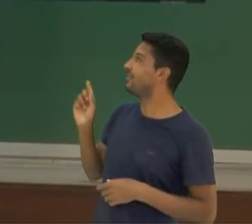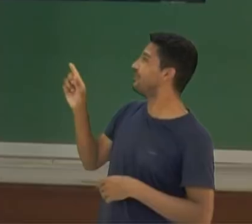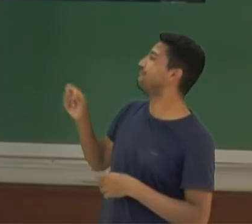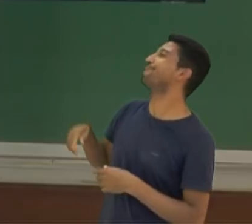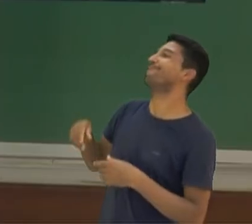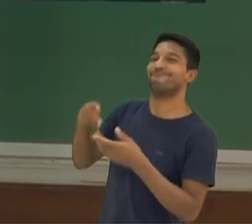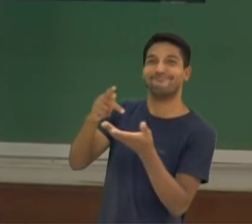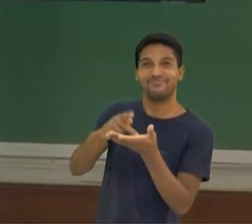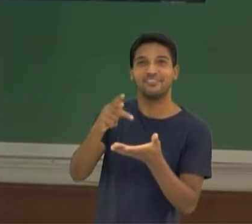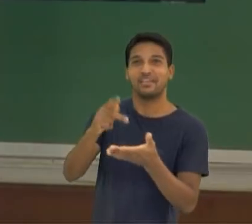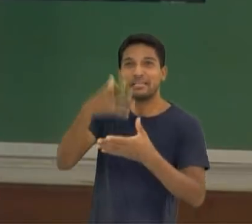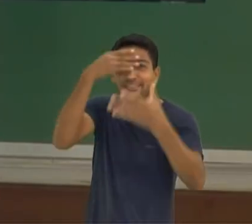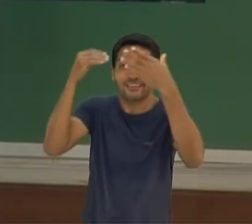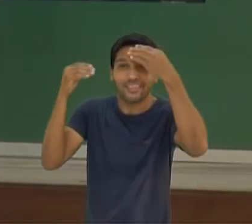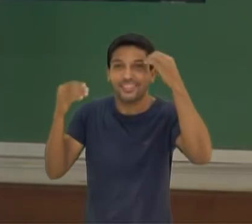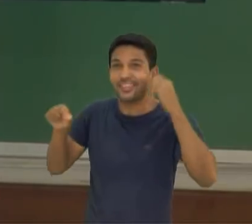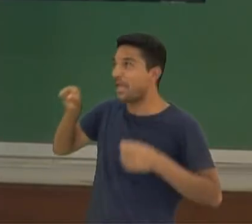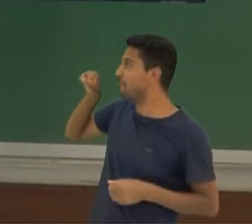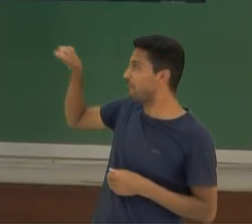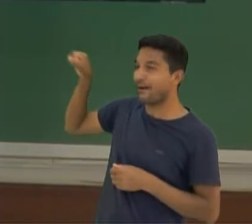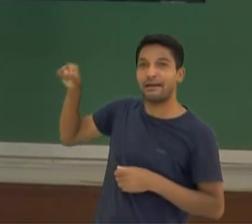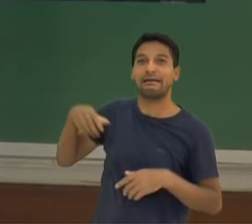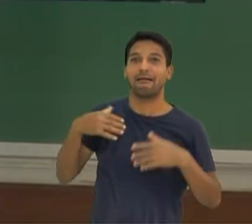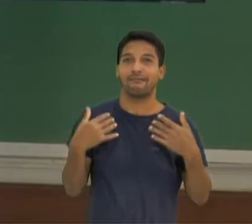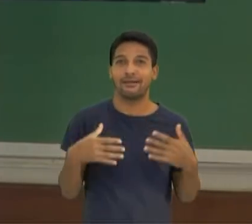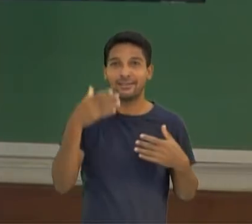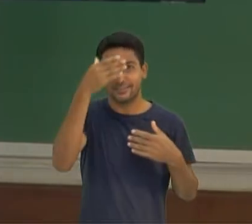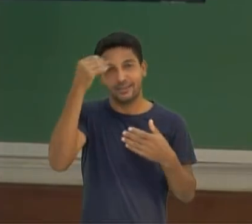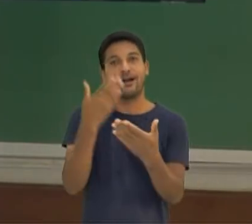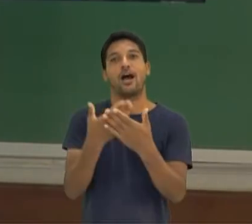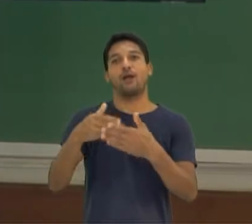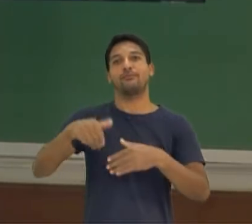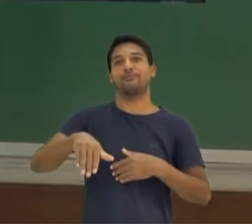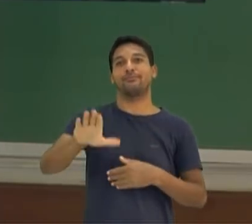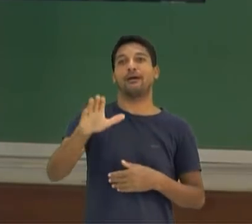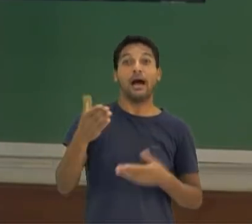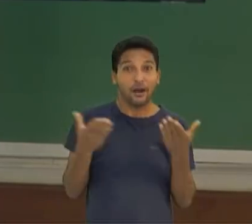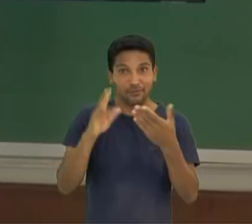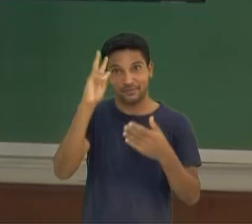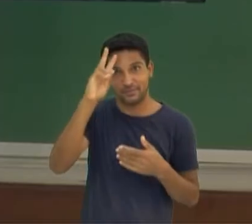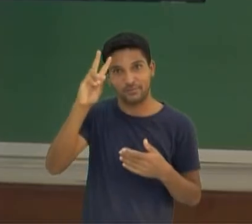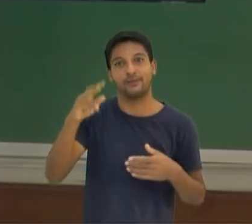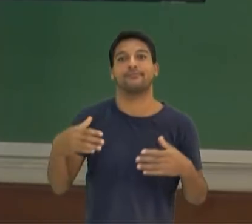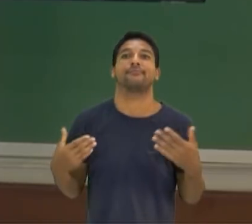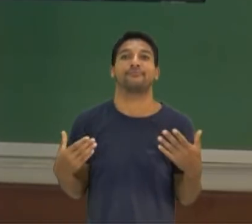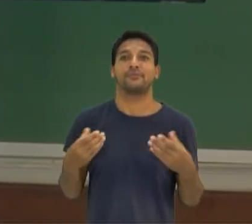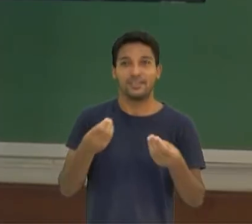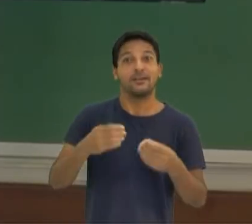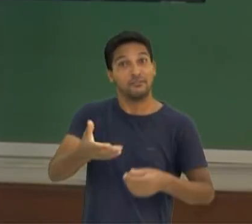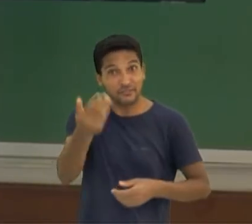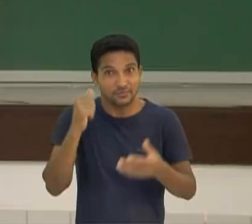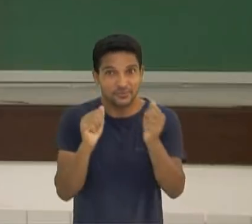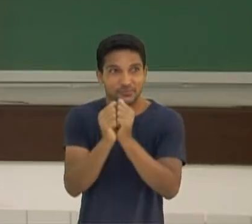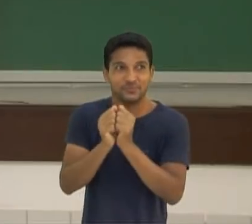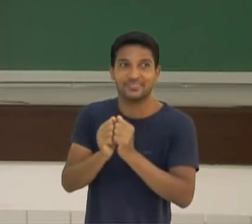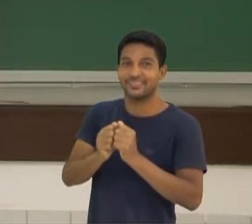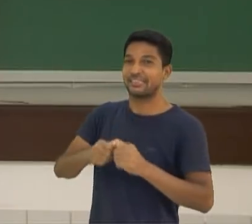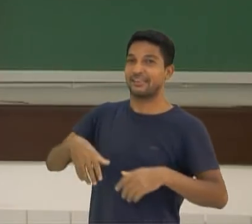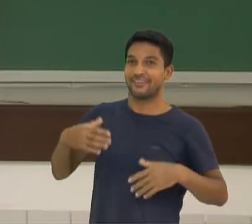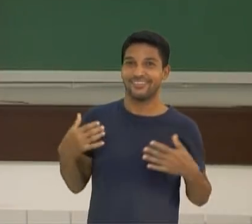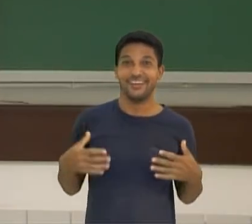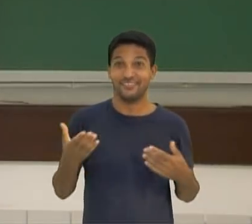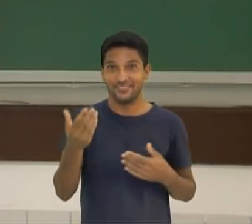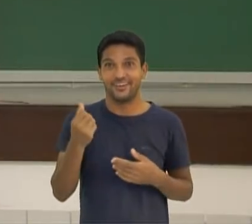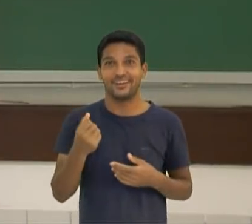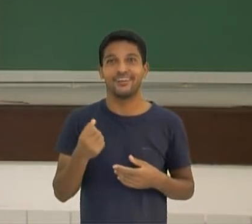nosso start, né? A gente esqueceu, né? No meio da aula, agora eu tô lembrando, né? Cara, vamos fazer junto, então, rapidinho. Vamos lá,